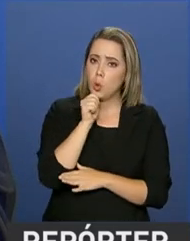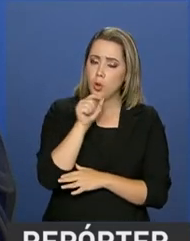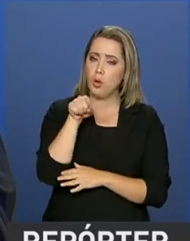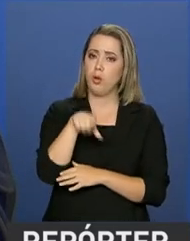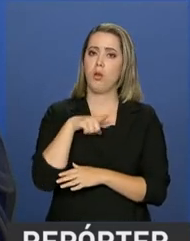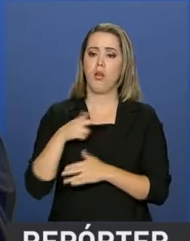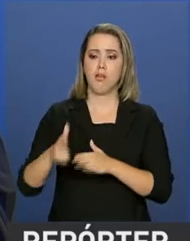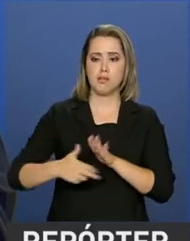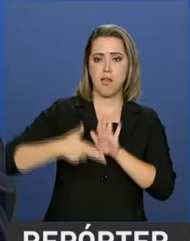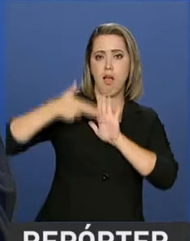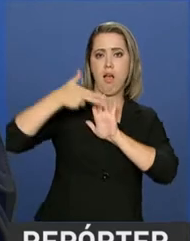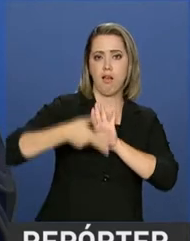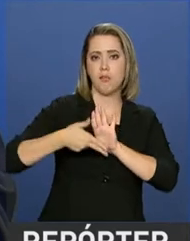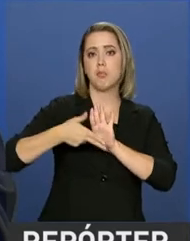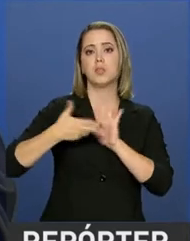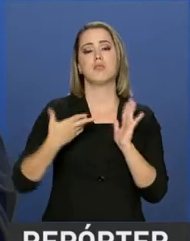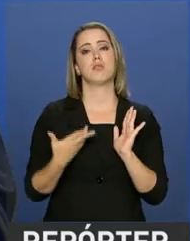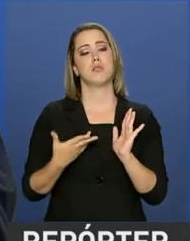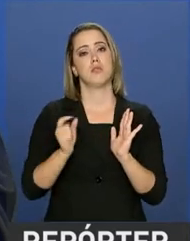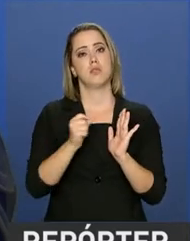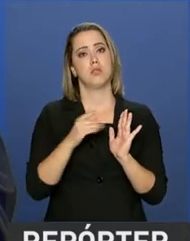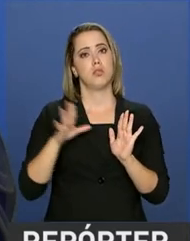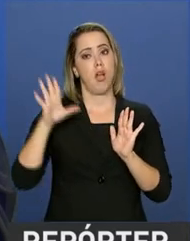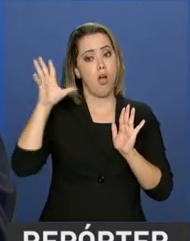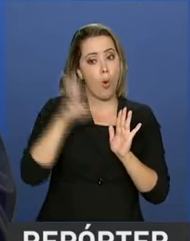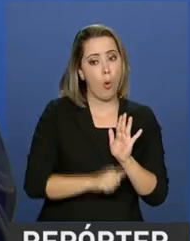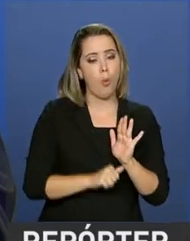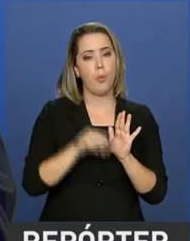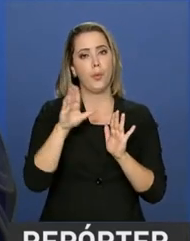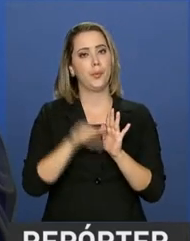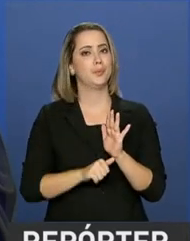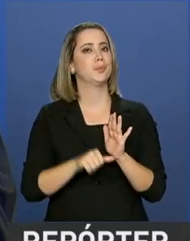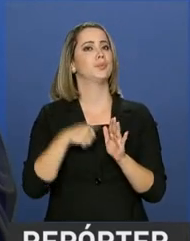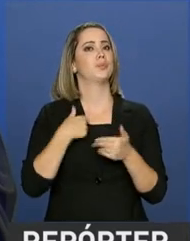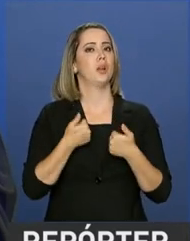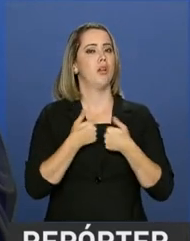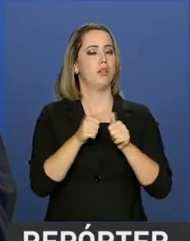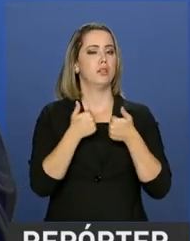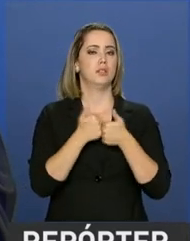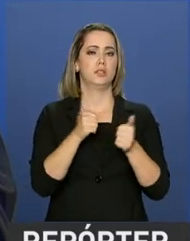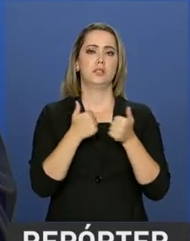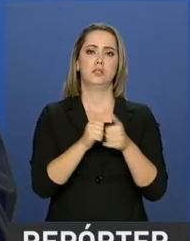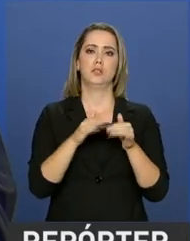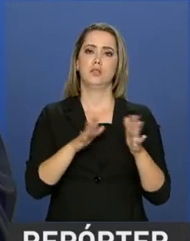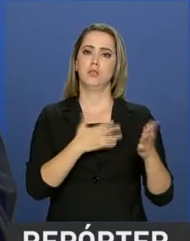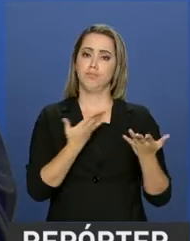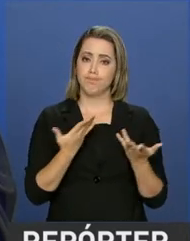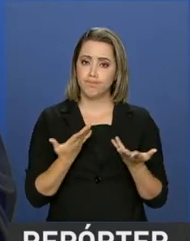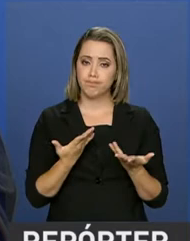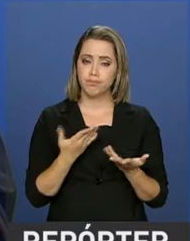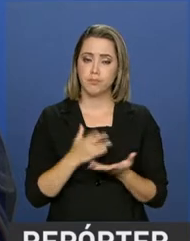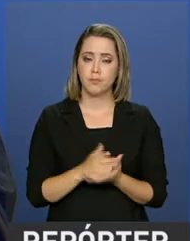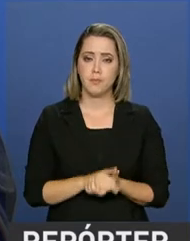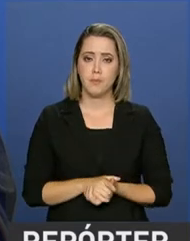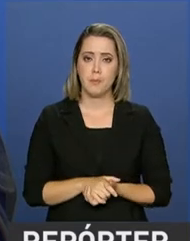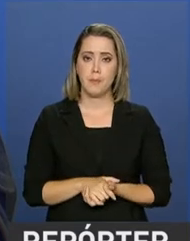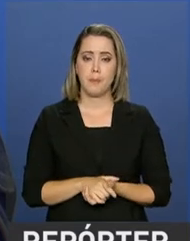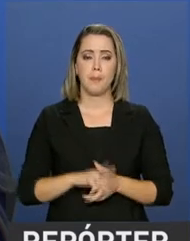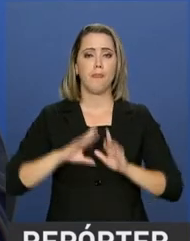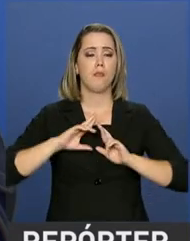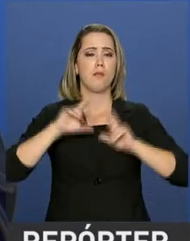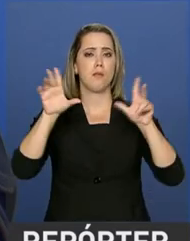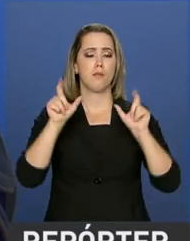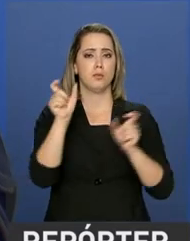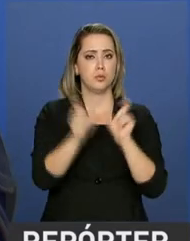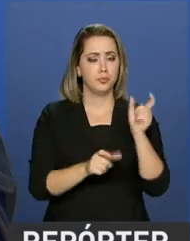armamentos assaltos a ao transporte as cargas e tudo